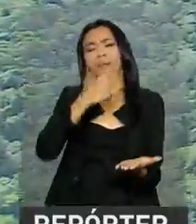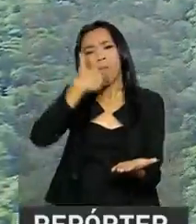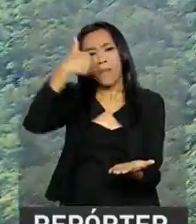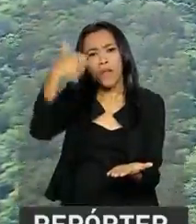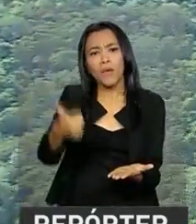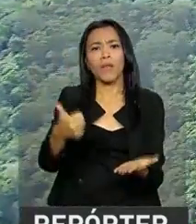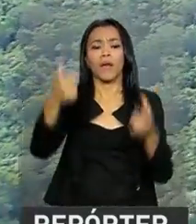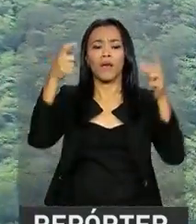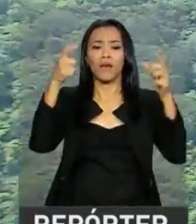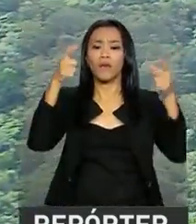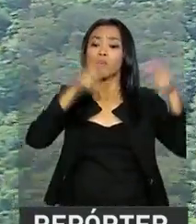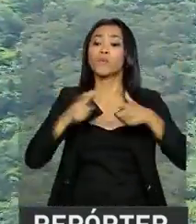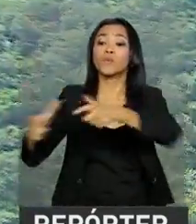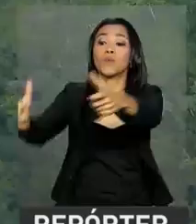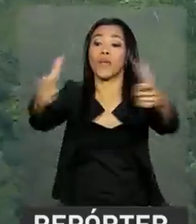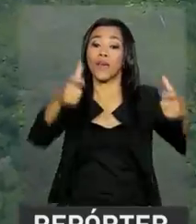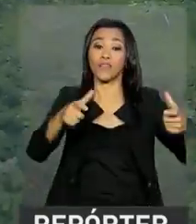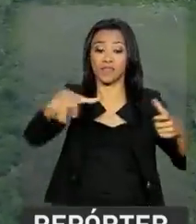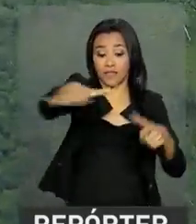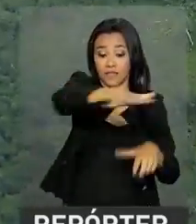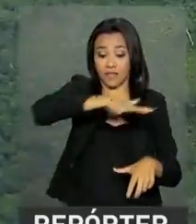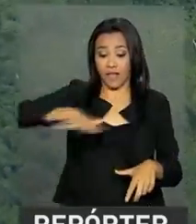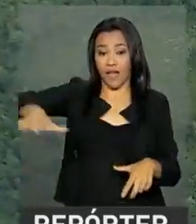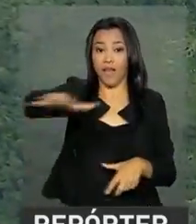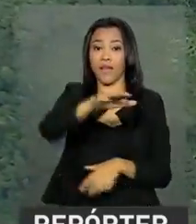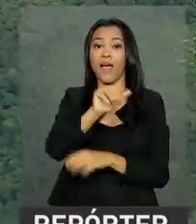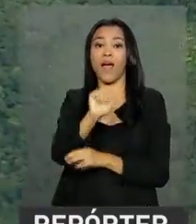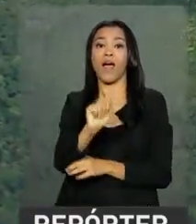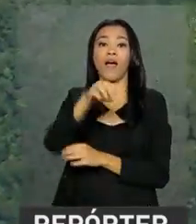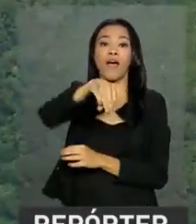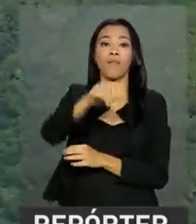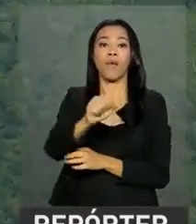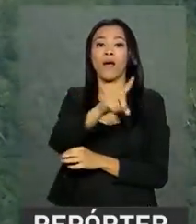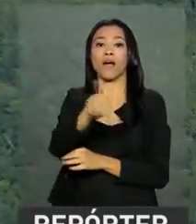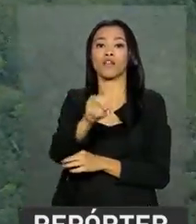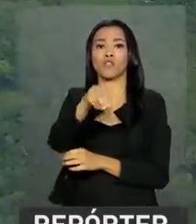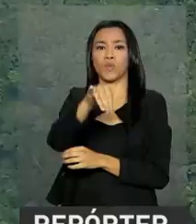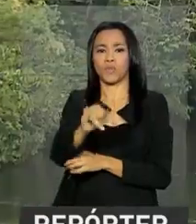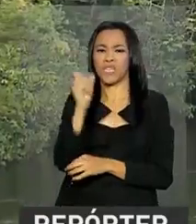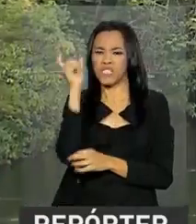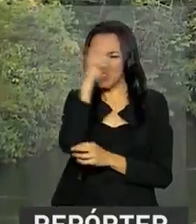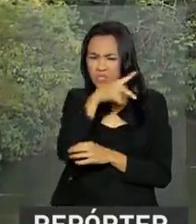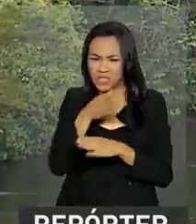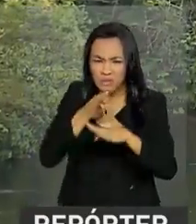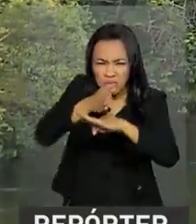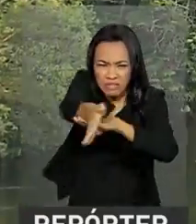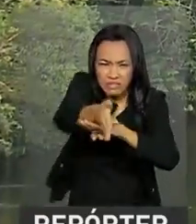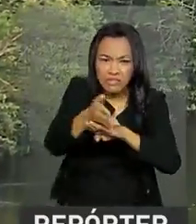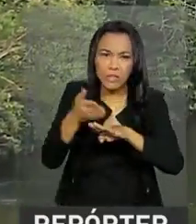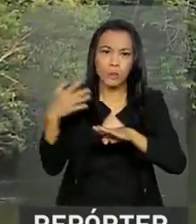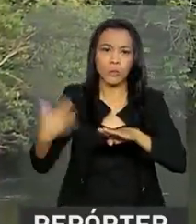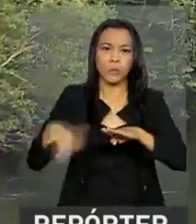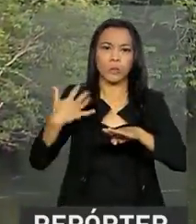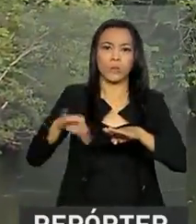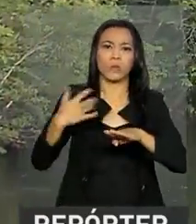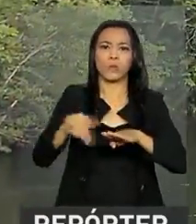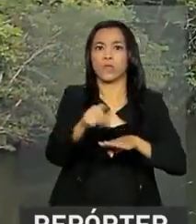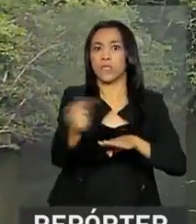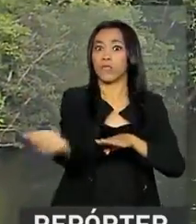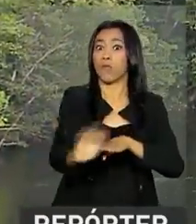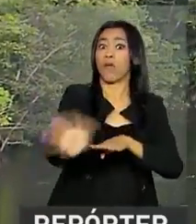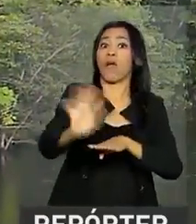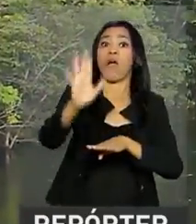regiões isoladas do Amazonas que geralmente possuem dificuldade de acesso e tem os mais altos custos de